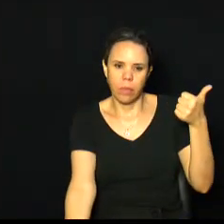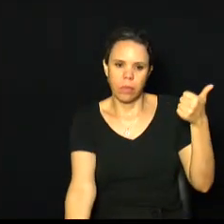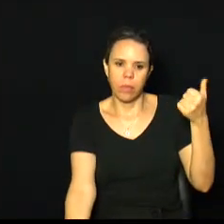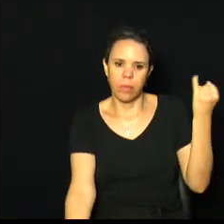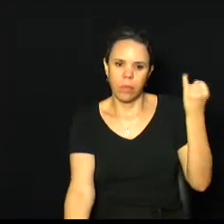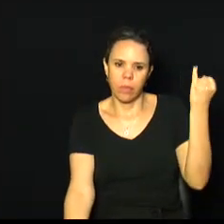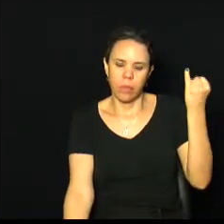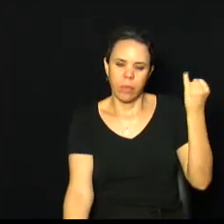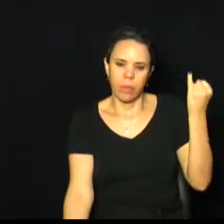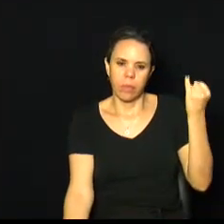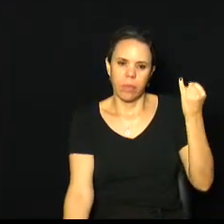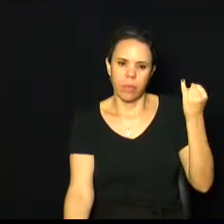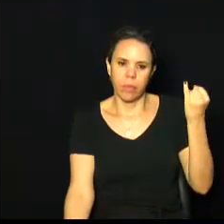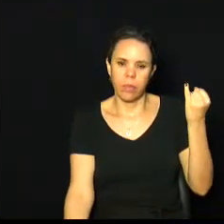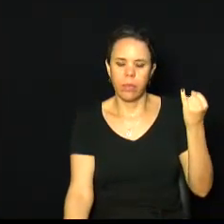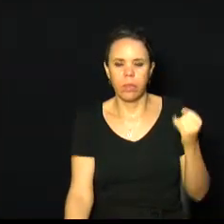importante,